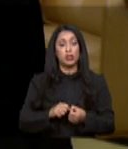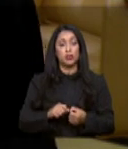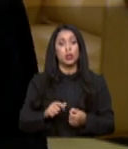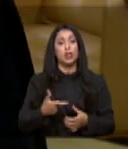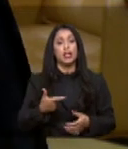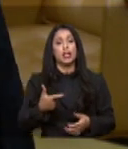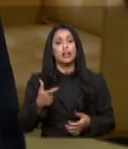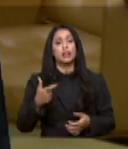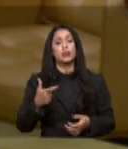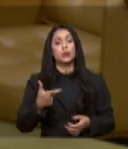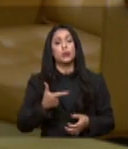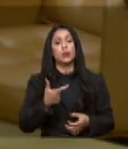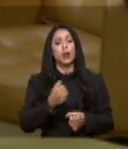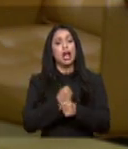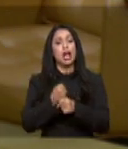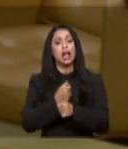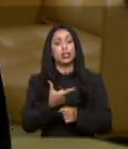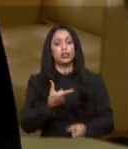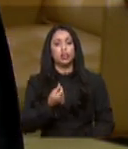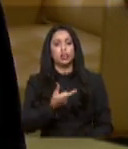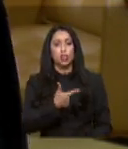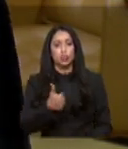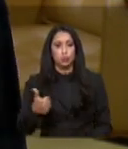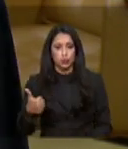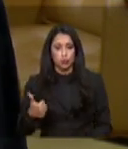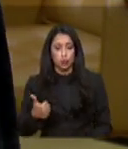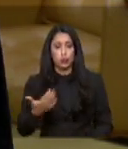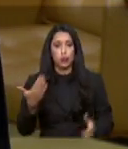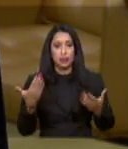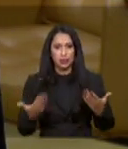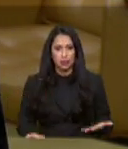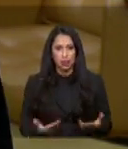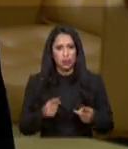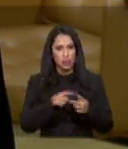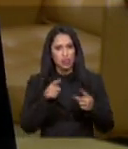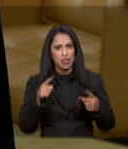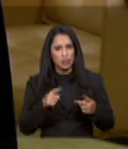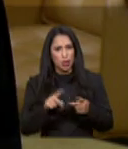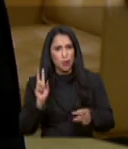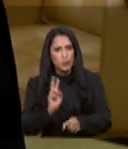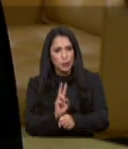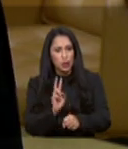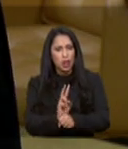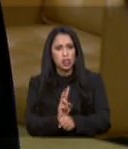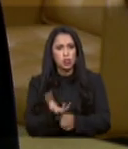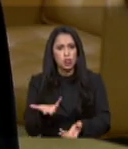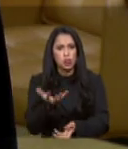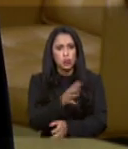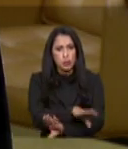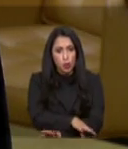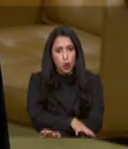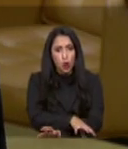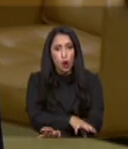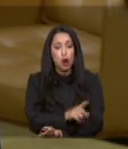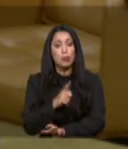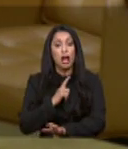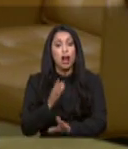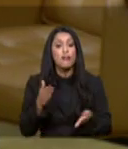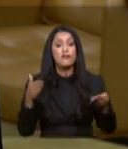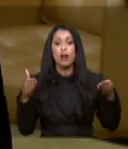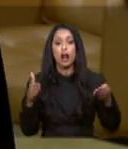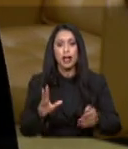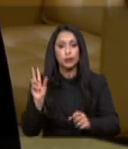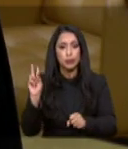realizada agora no ano de 2021. Portanto, já duas operações Guardiões do Bioma, especialmente focadas